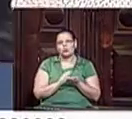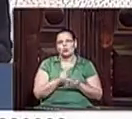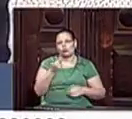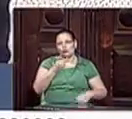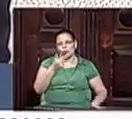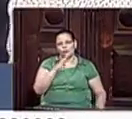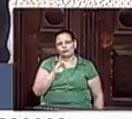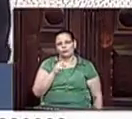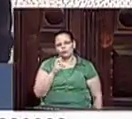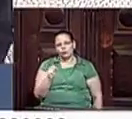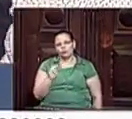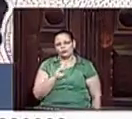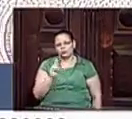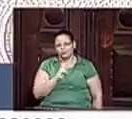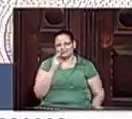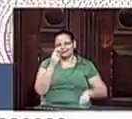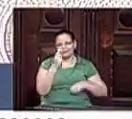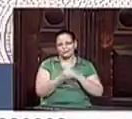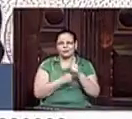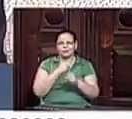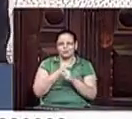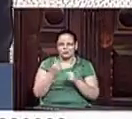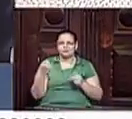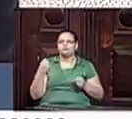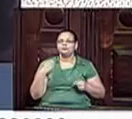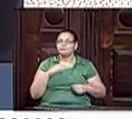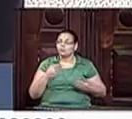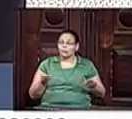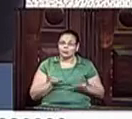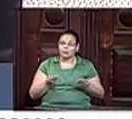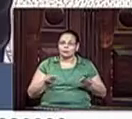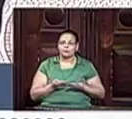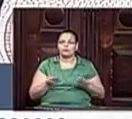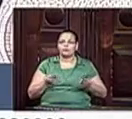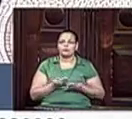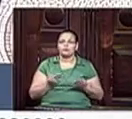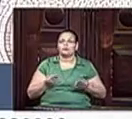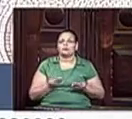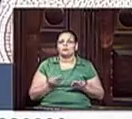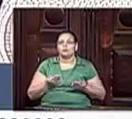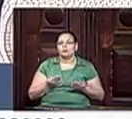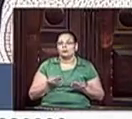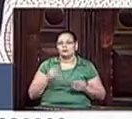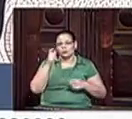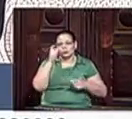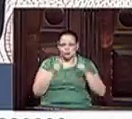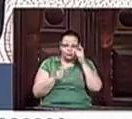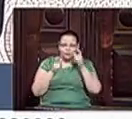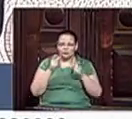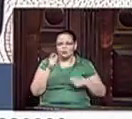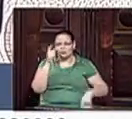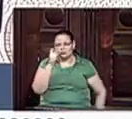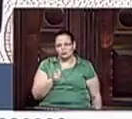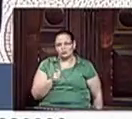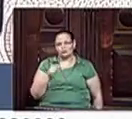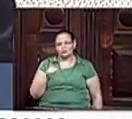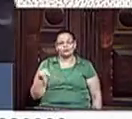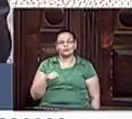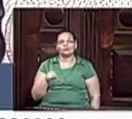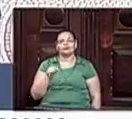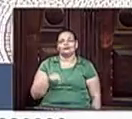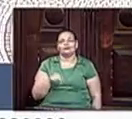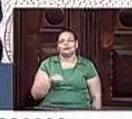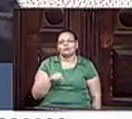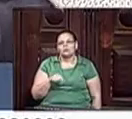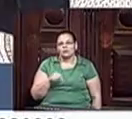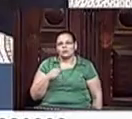2 bilhões de reais por ano, e agora nós tomamos na cabeça que isso vai ao encontro dos interesses das petroleiras, das petrolíferas, que